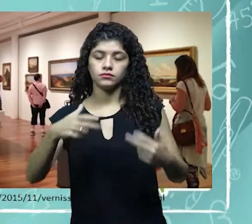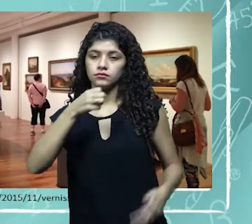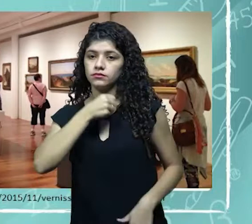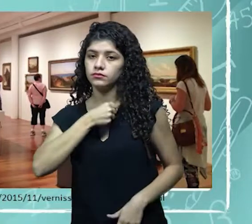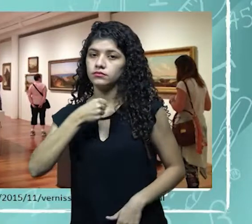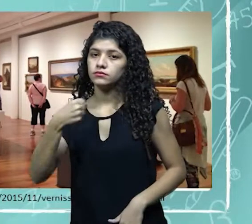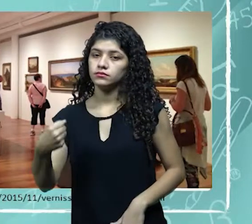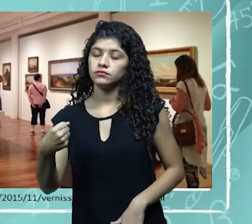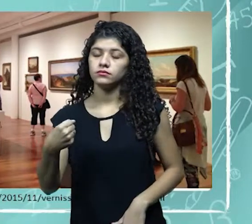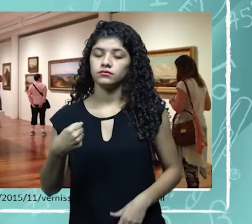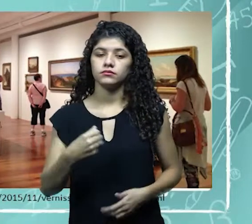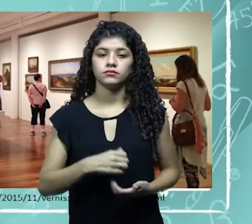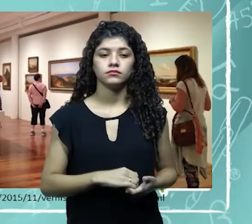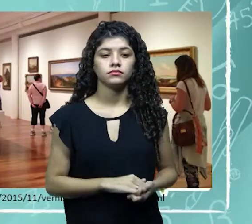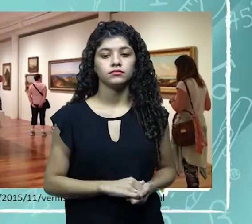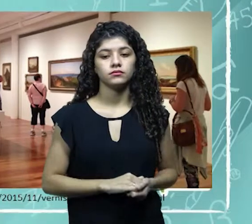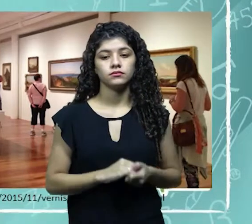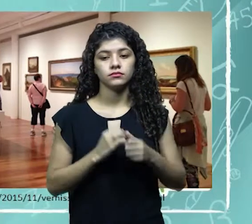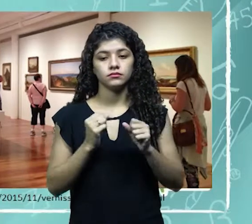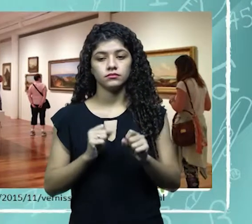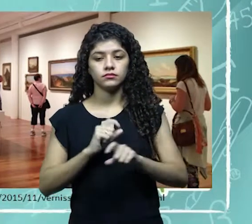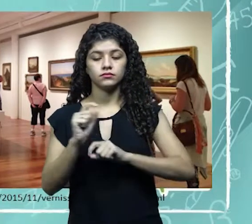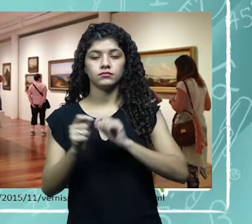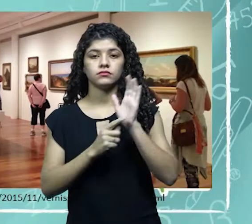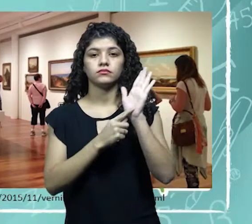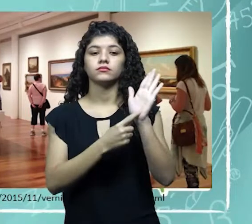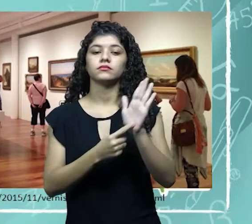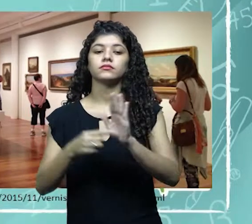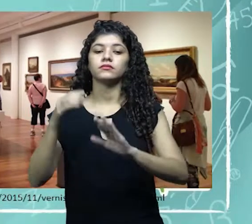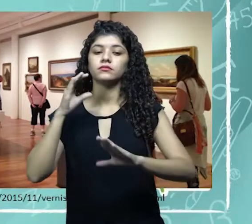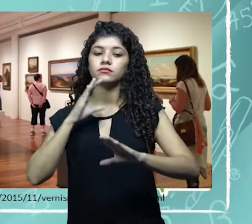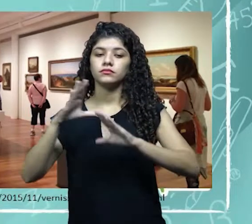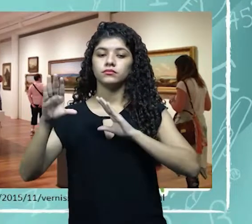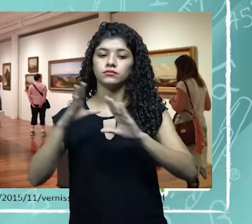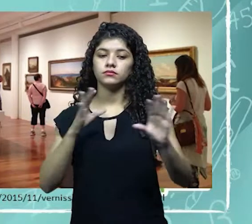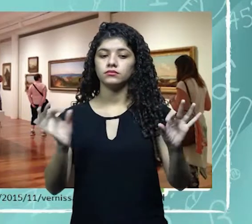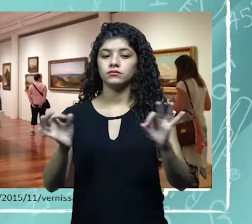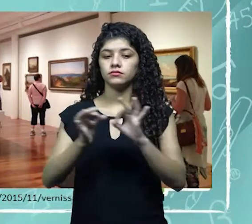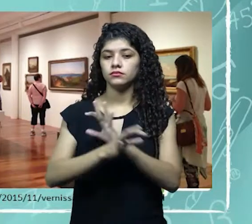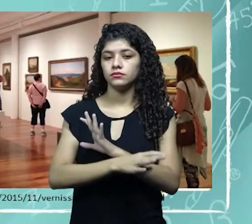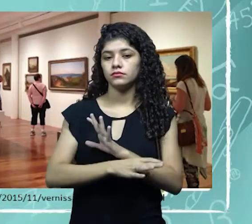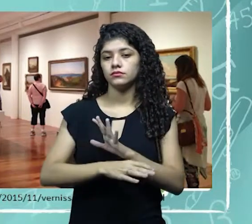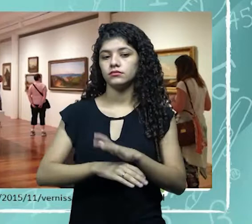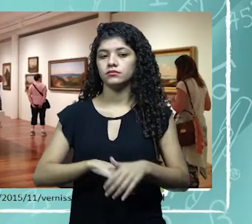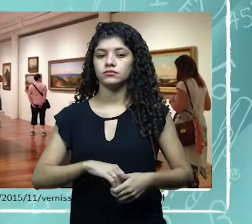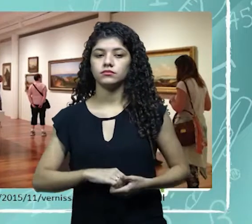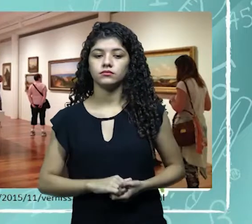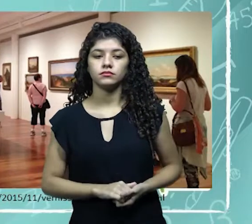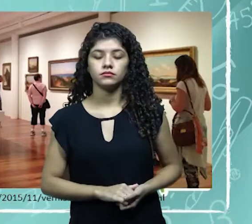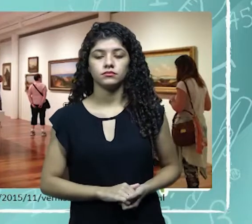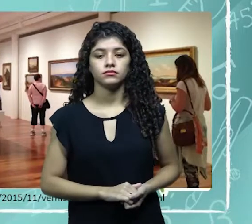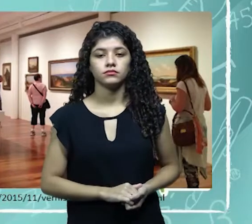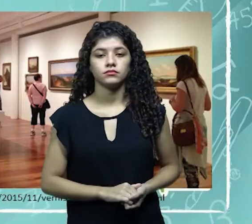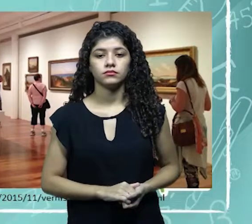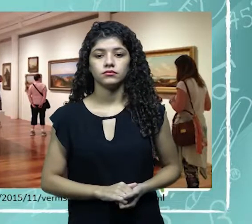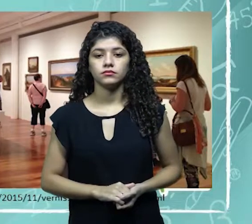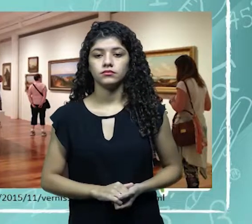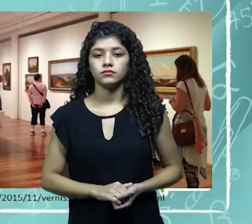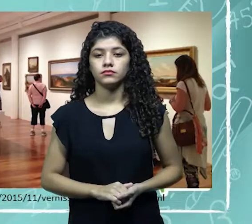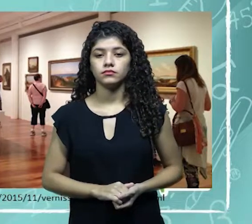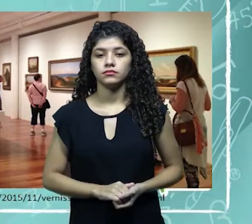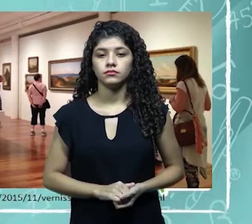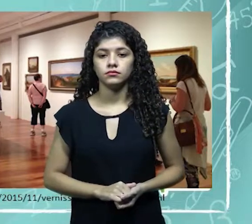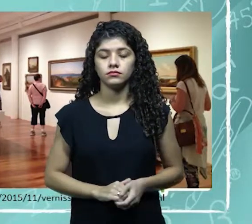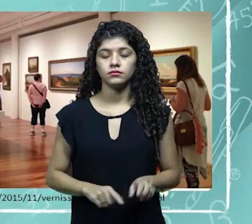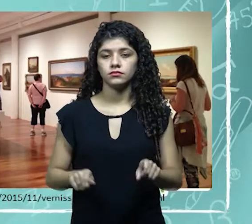com artistas ou outra personalidade né podendo ter o que a não apresentação de música Ao Final Então esse é um talk